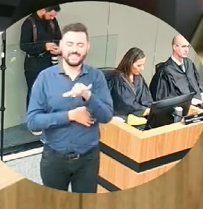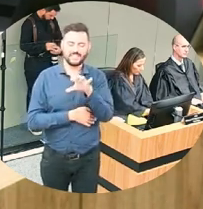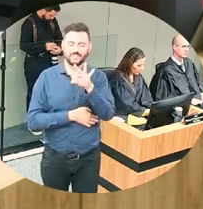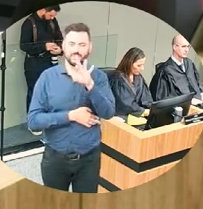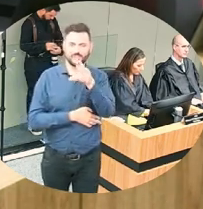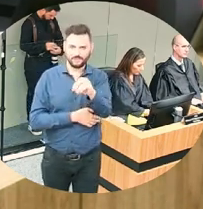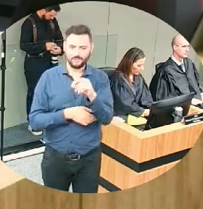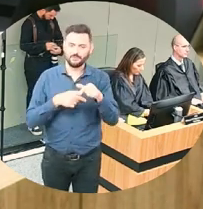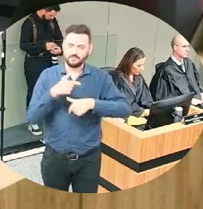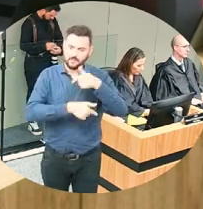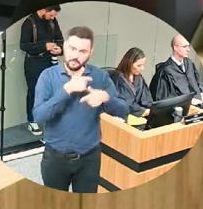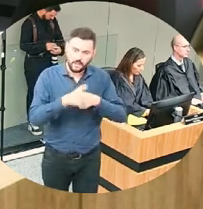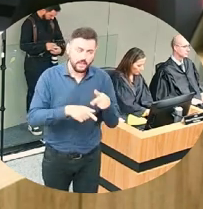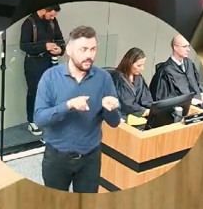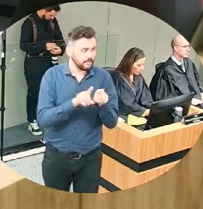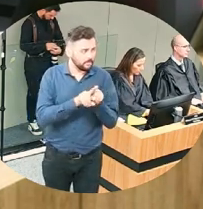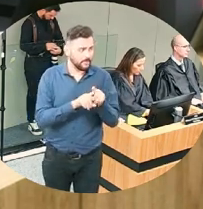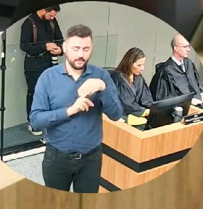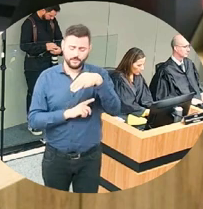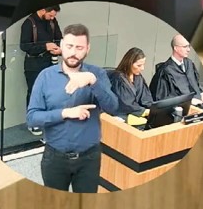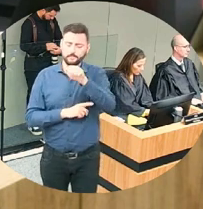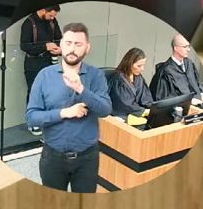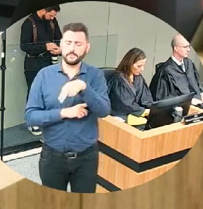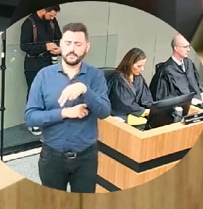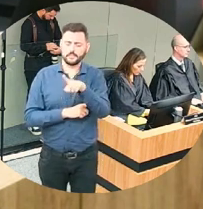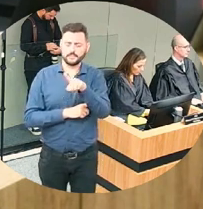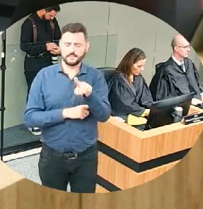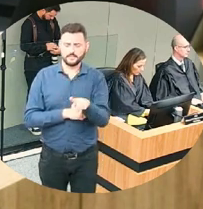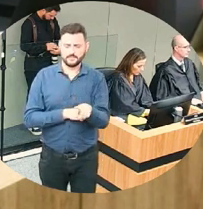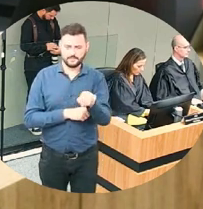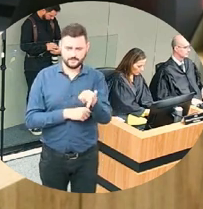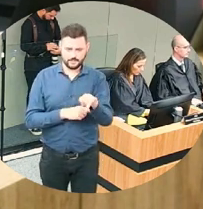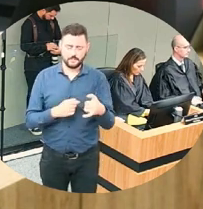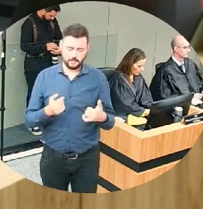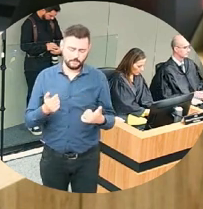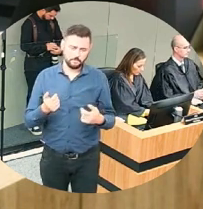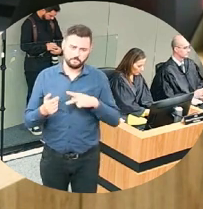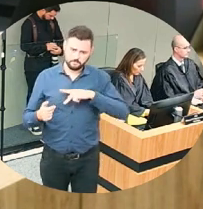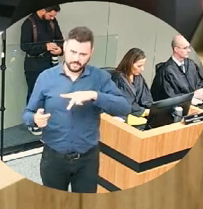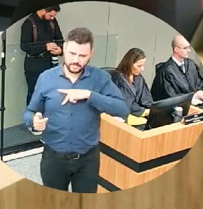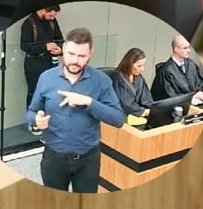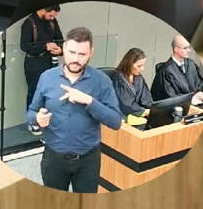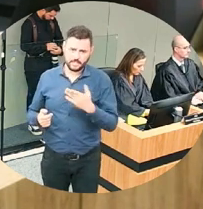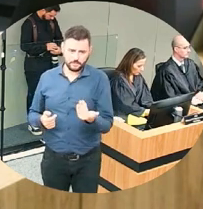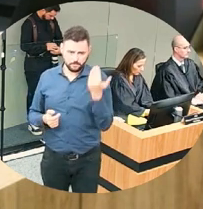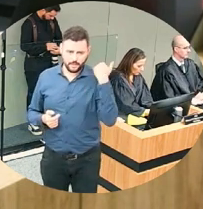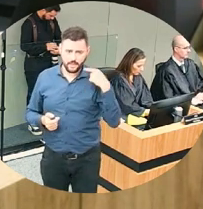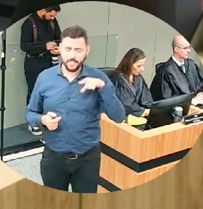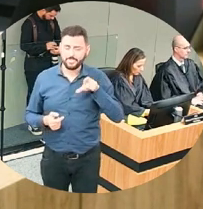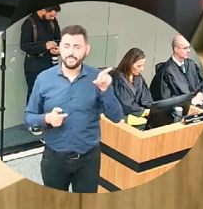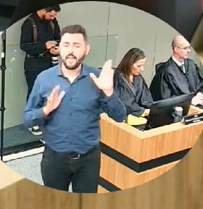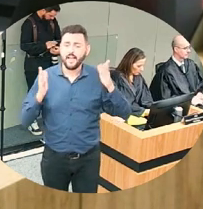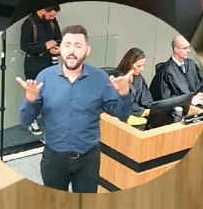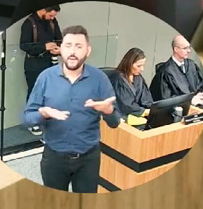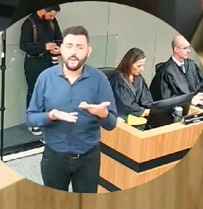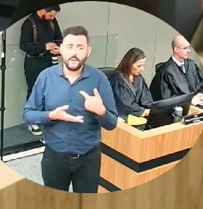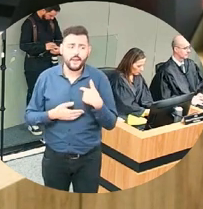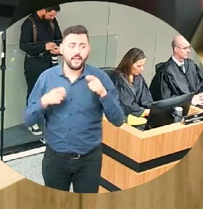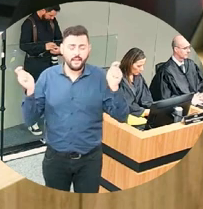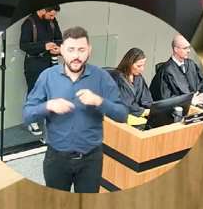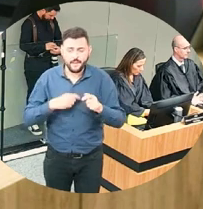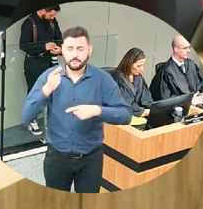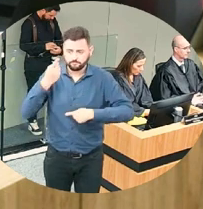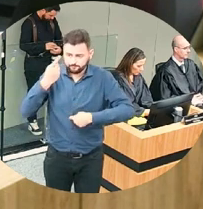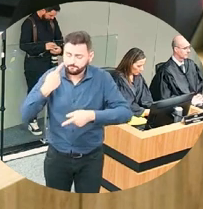Presidente José hernesto Man em seu discurso o ingresso de número expressivo de novos servidores ainda há um saldo